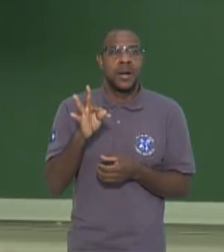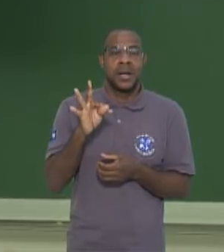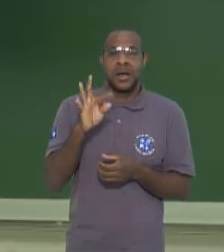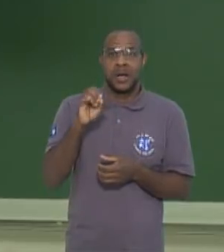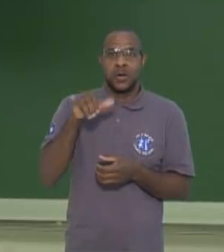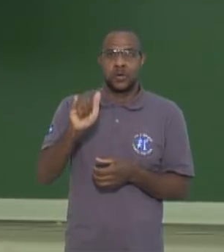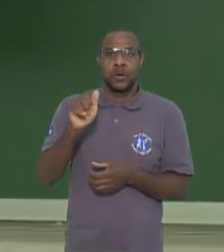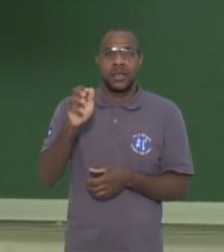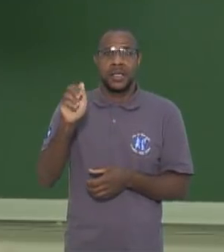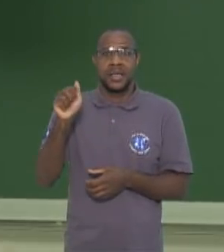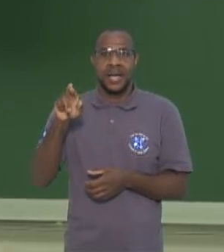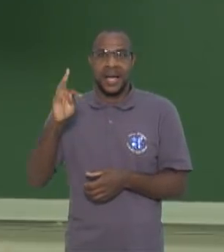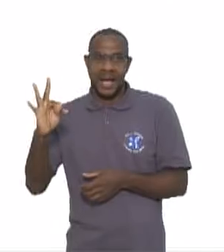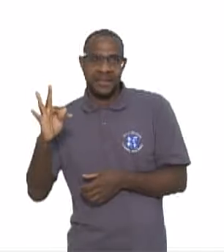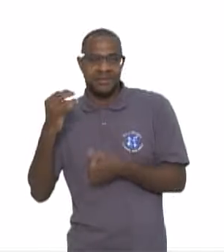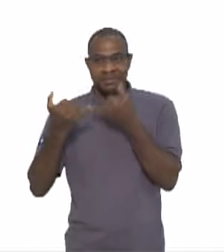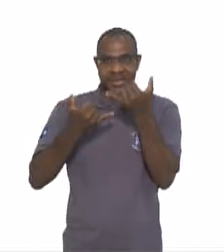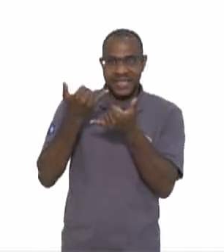Art.